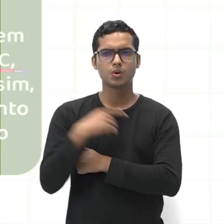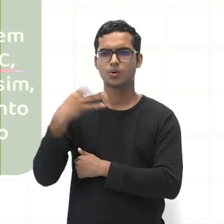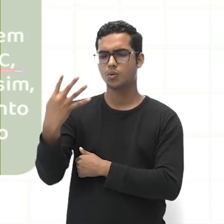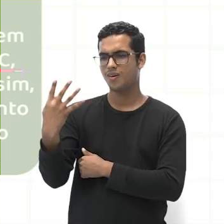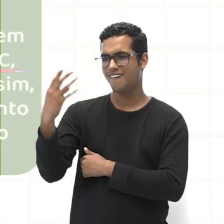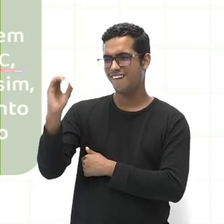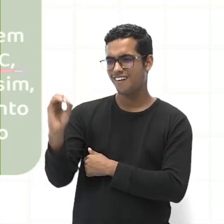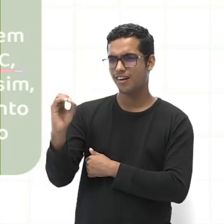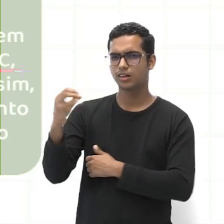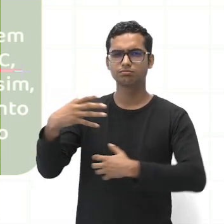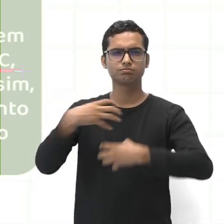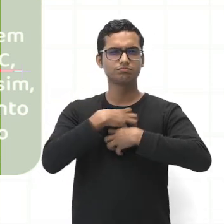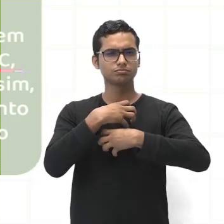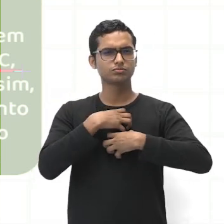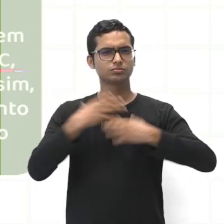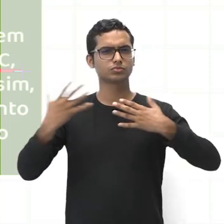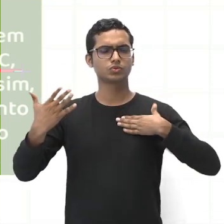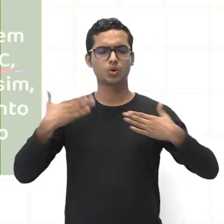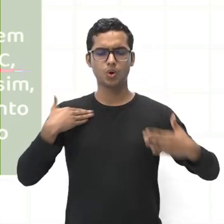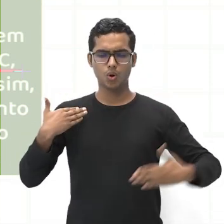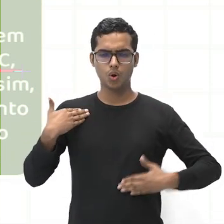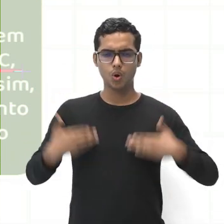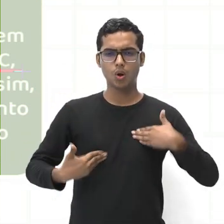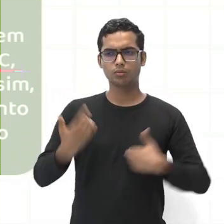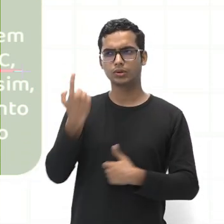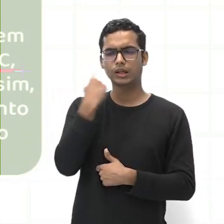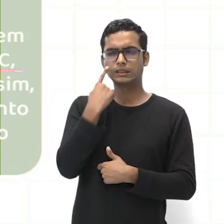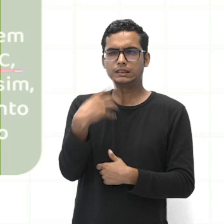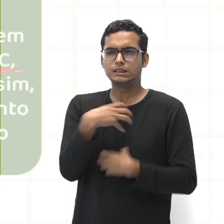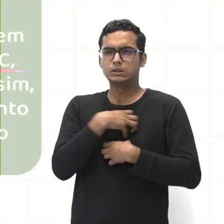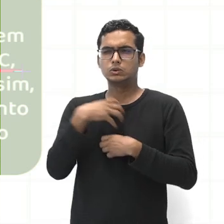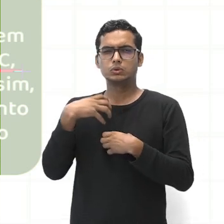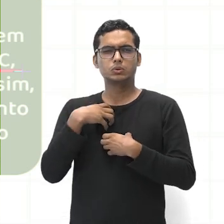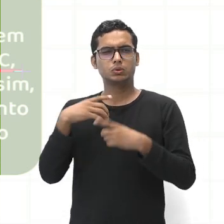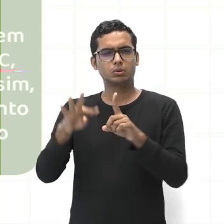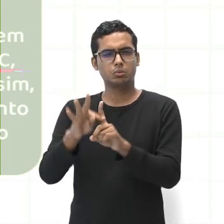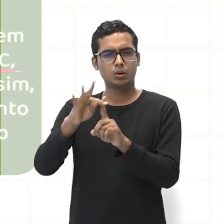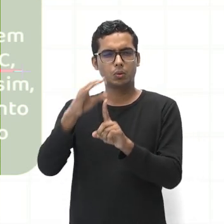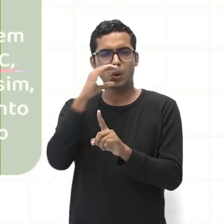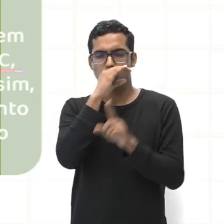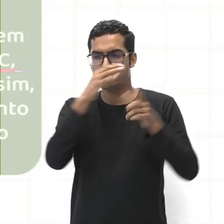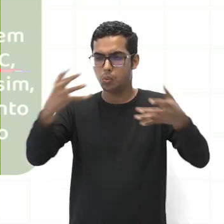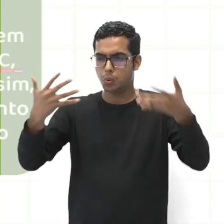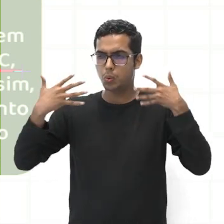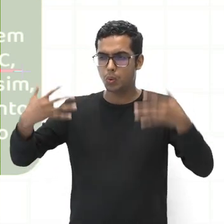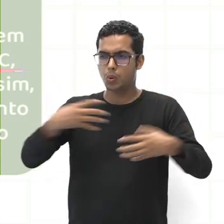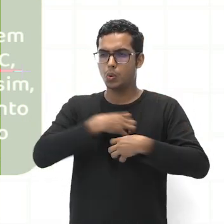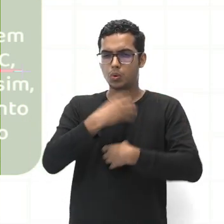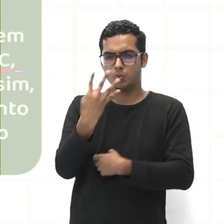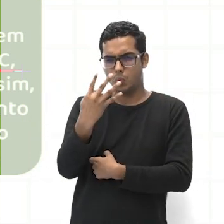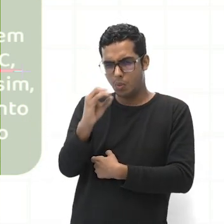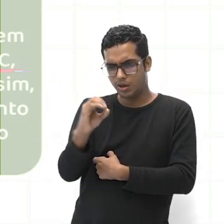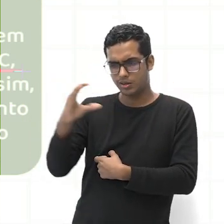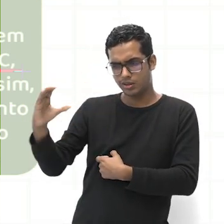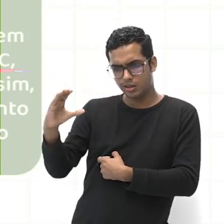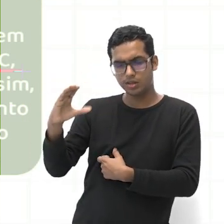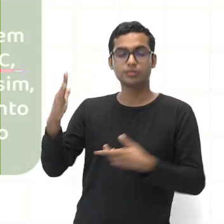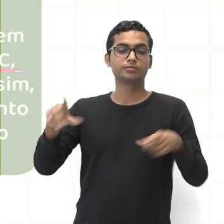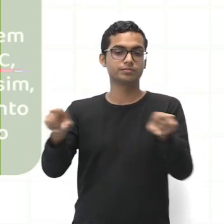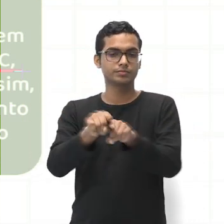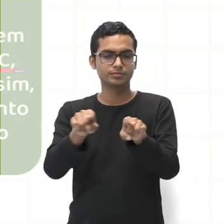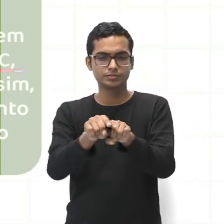40 graus, o nosso corpo faz a manutenção da temperatura,